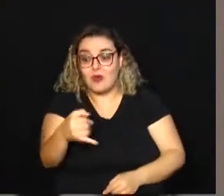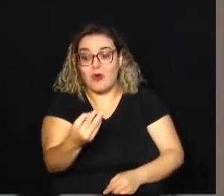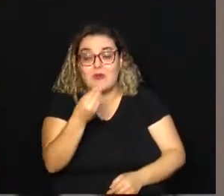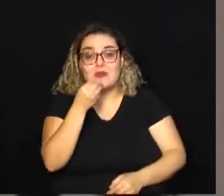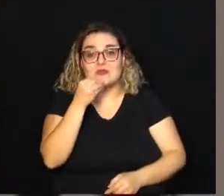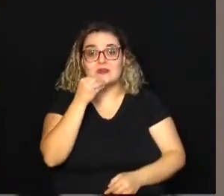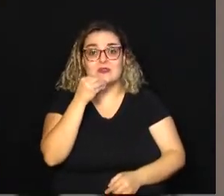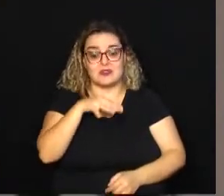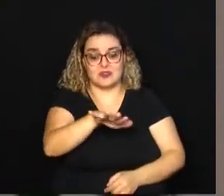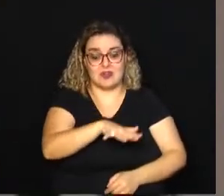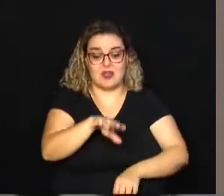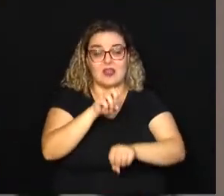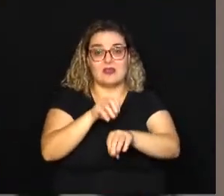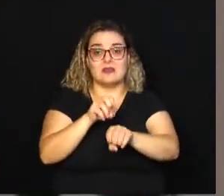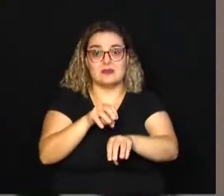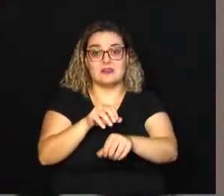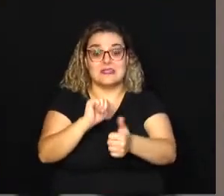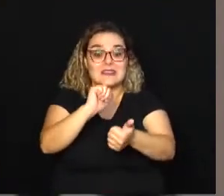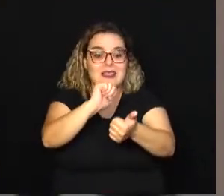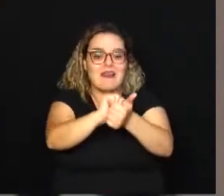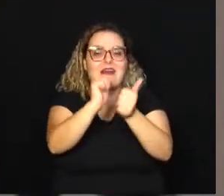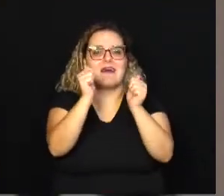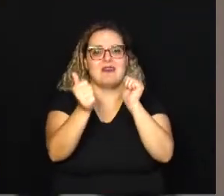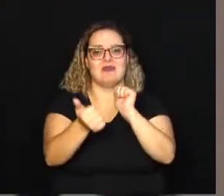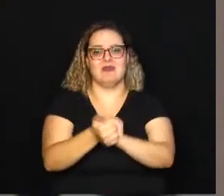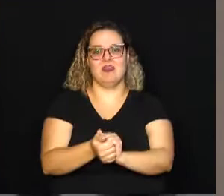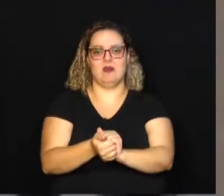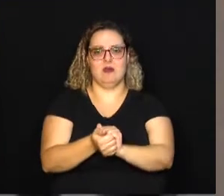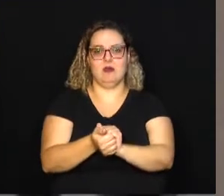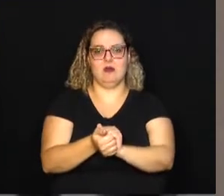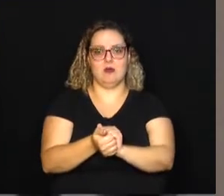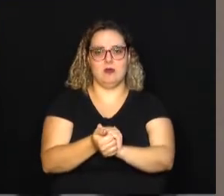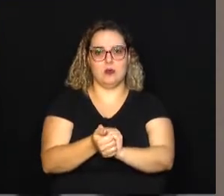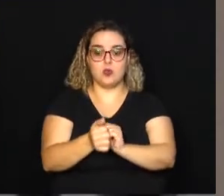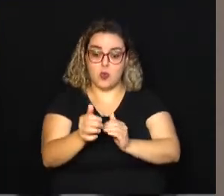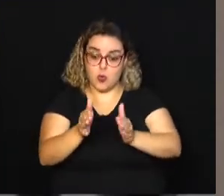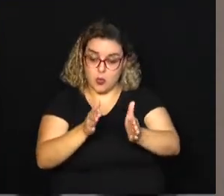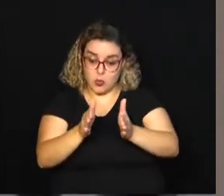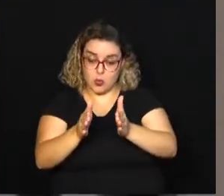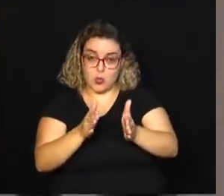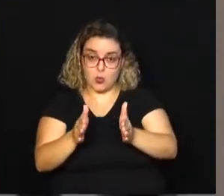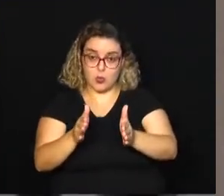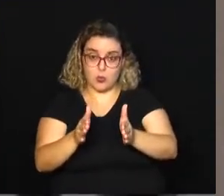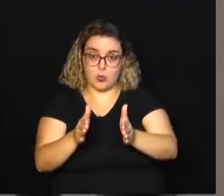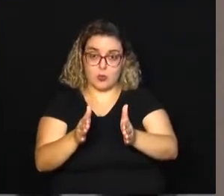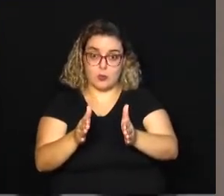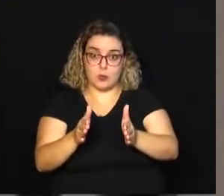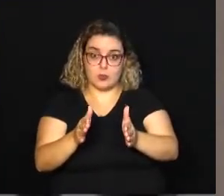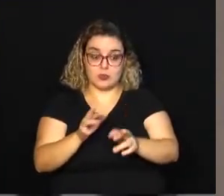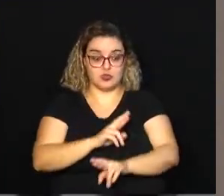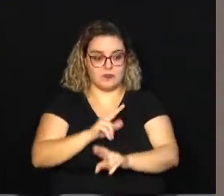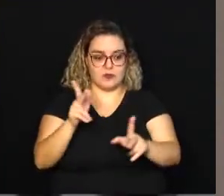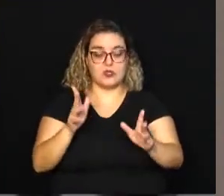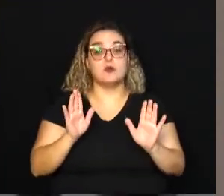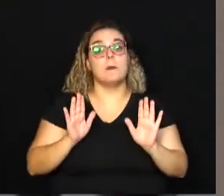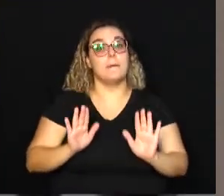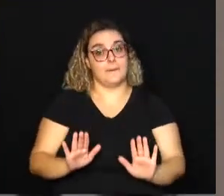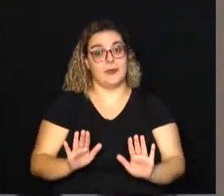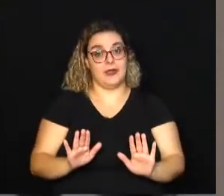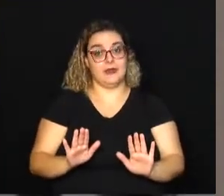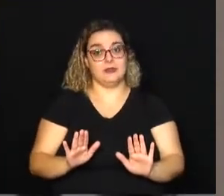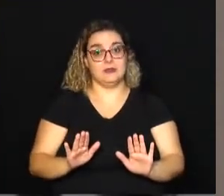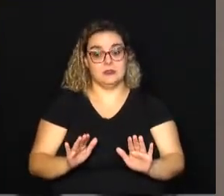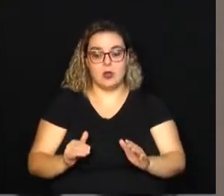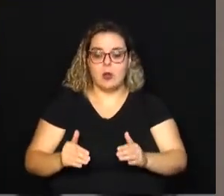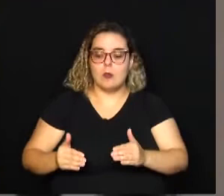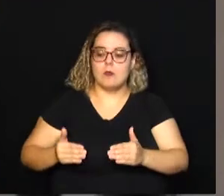se adequar, não só a um tempo excepcional como esse, mas aos